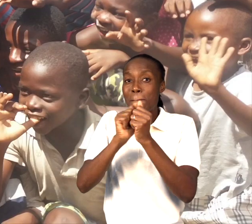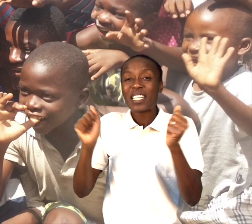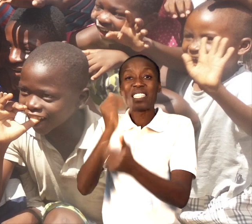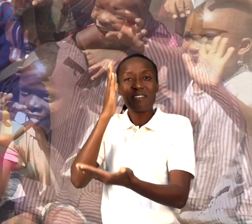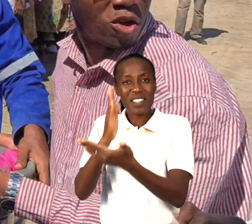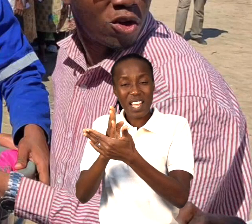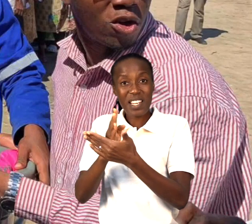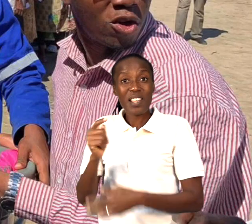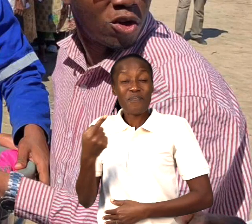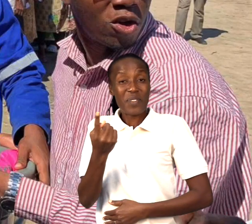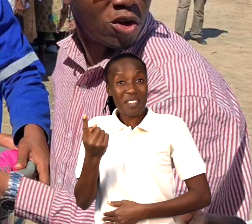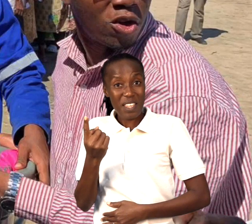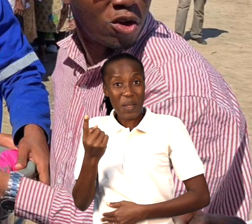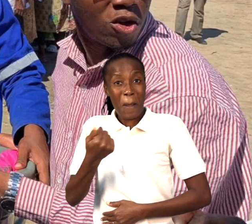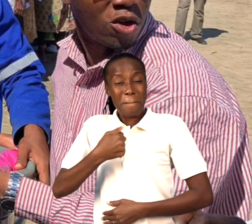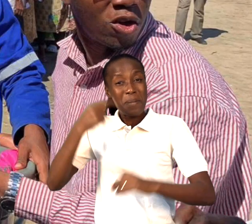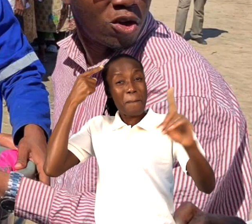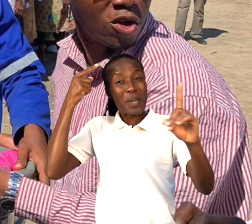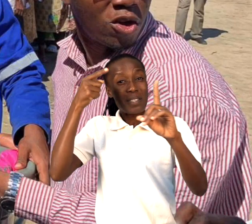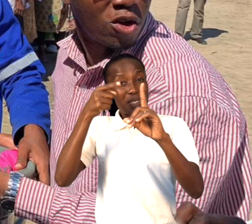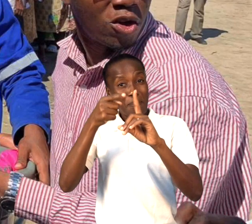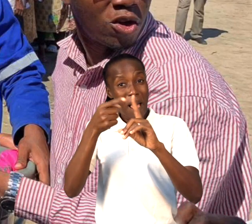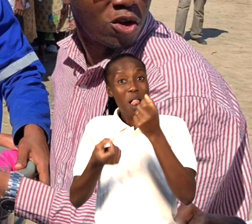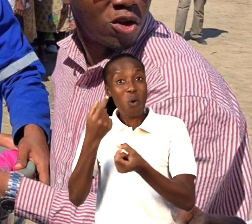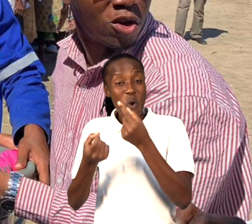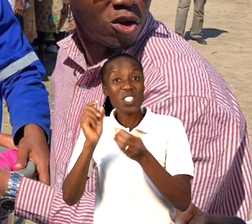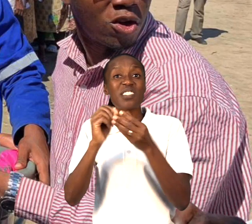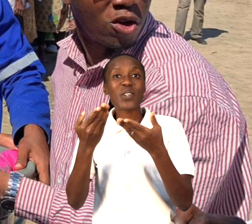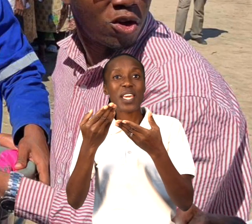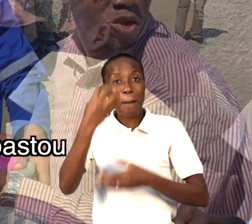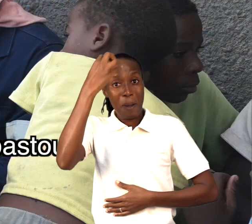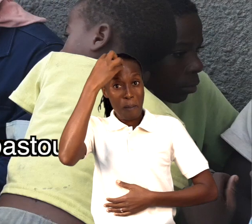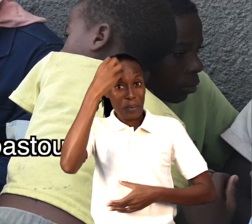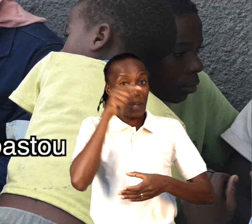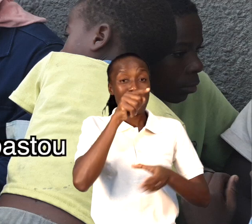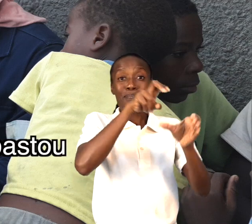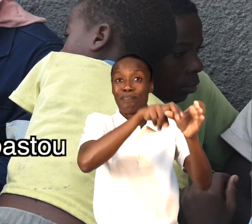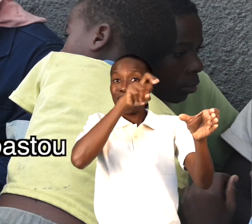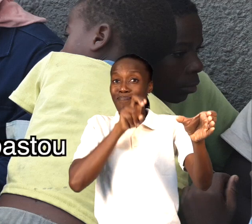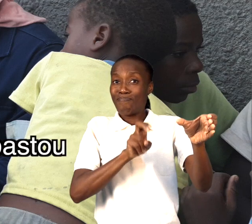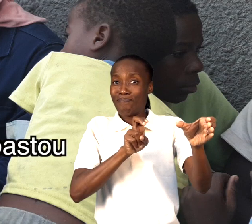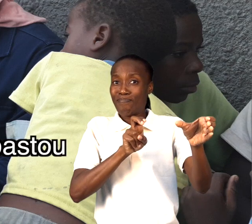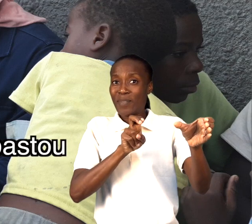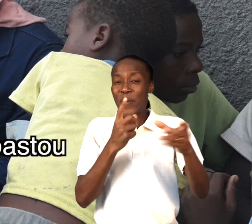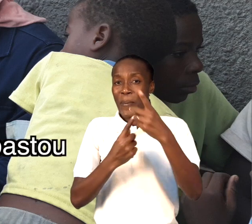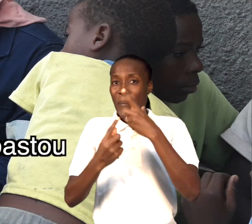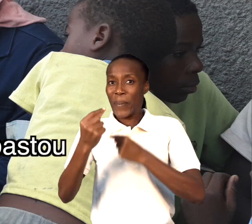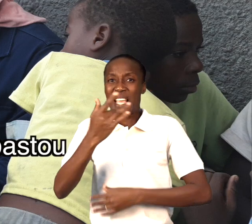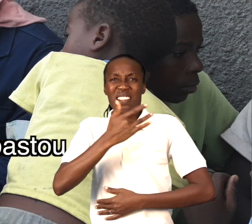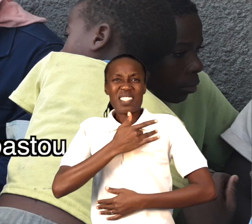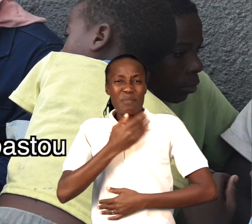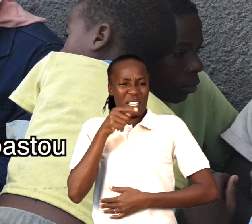Na verdade, constituía naquele momento uma das minhas principais prioridades, sair de Maputo. Porque eu senti